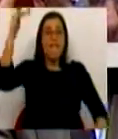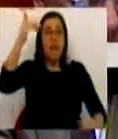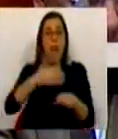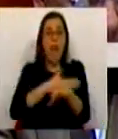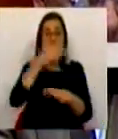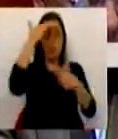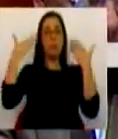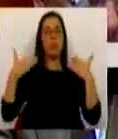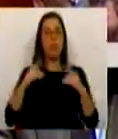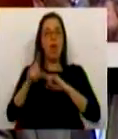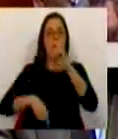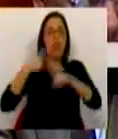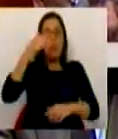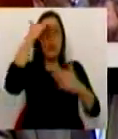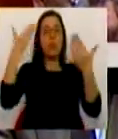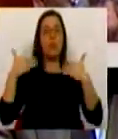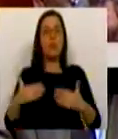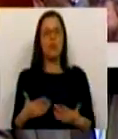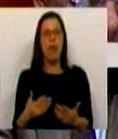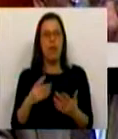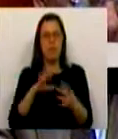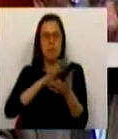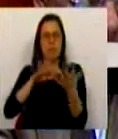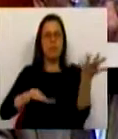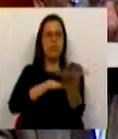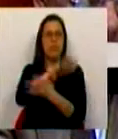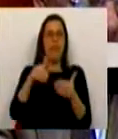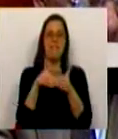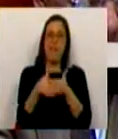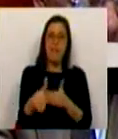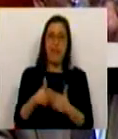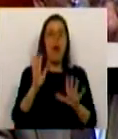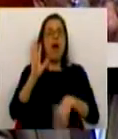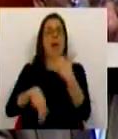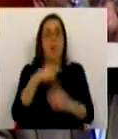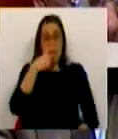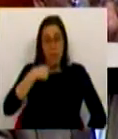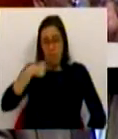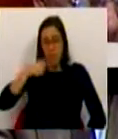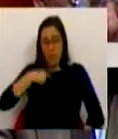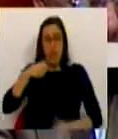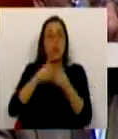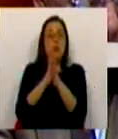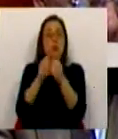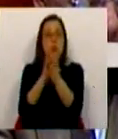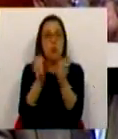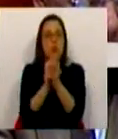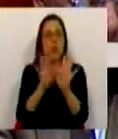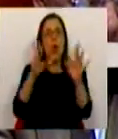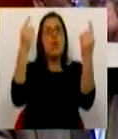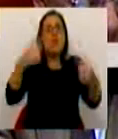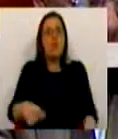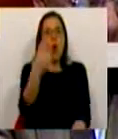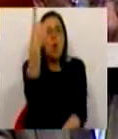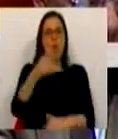do verão, já depois do verão, e que a calamidade estava iminente. E depois de terem falhado isto tudo, já só lhes resta